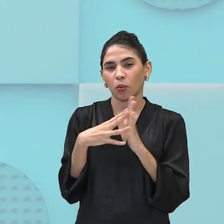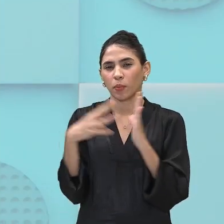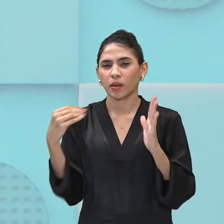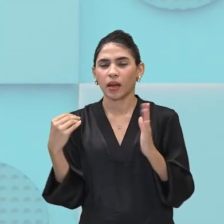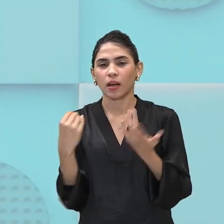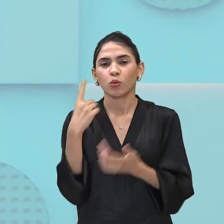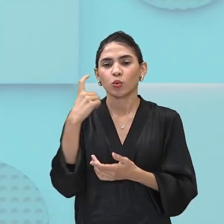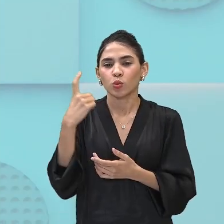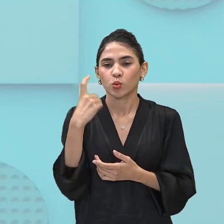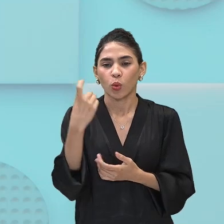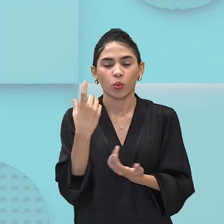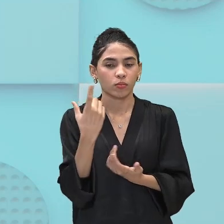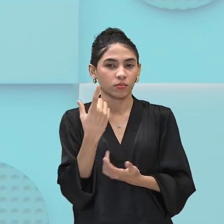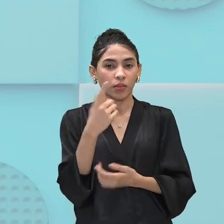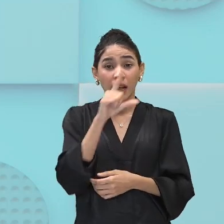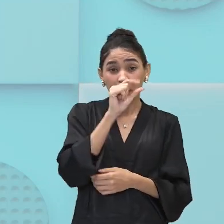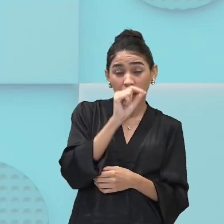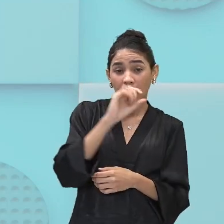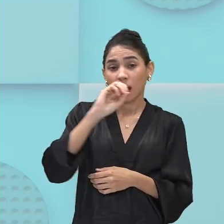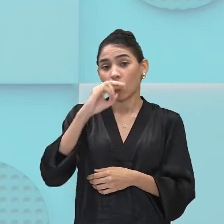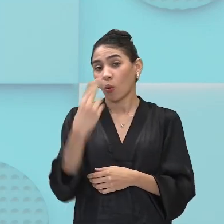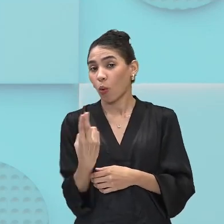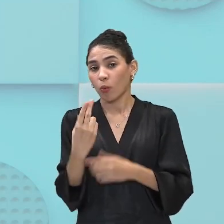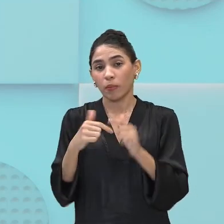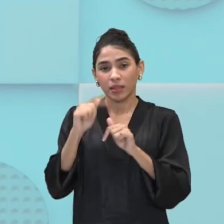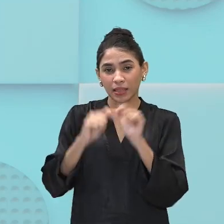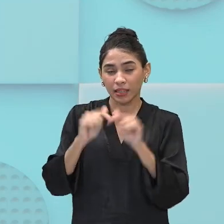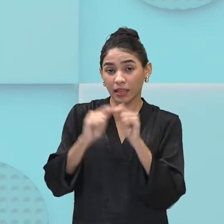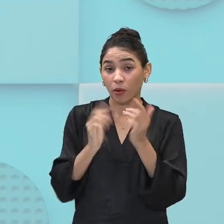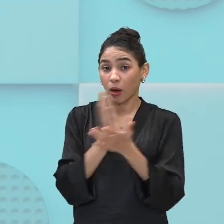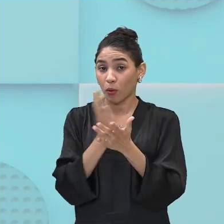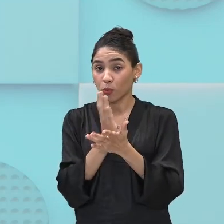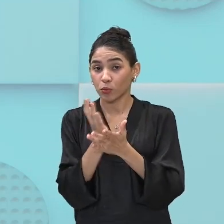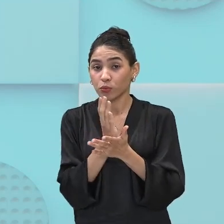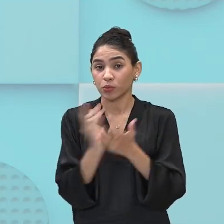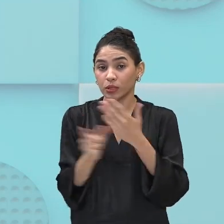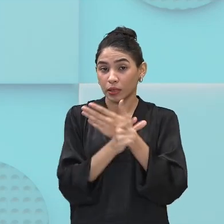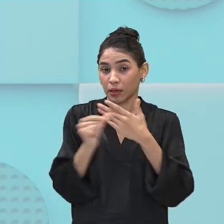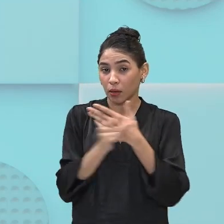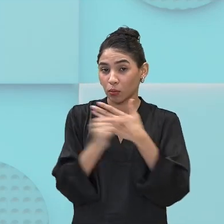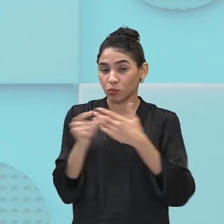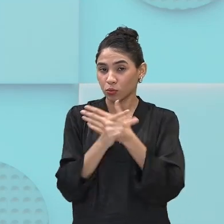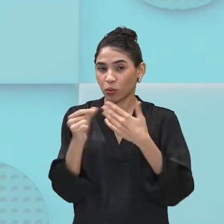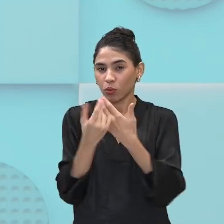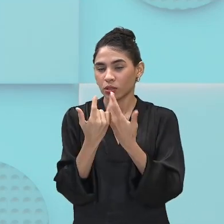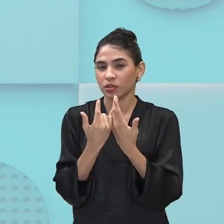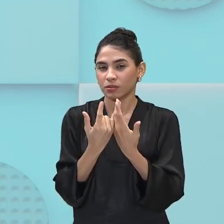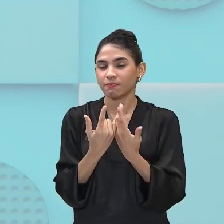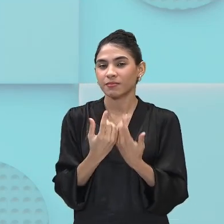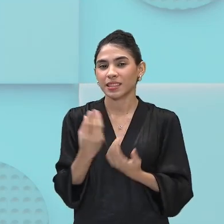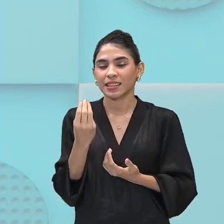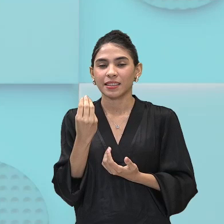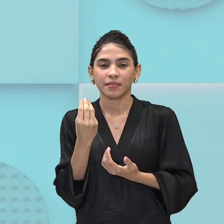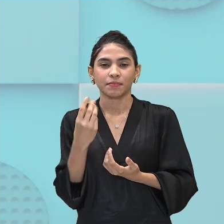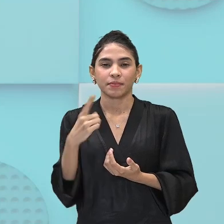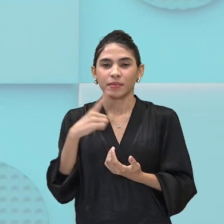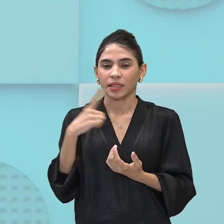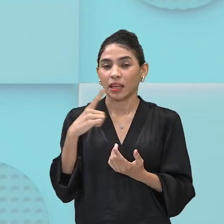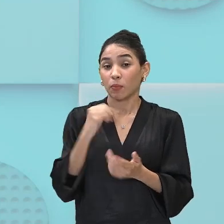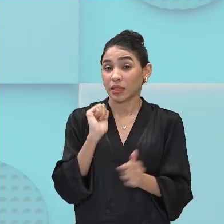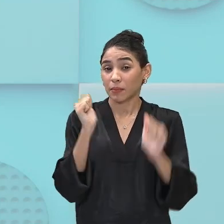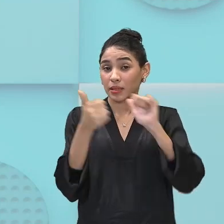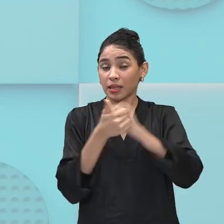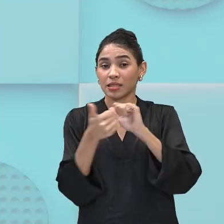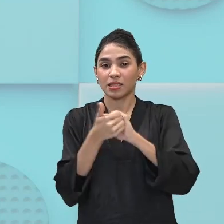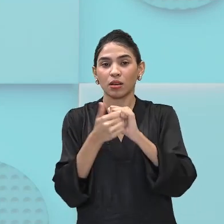som de um objeto, só que alguns poetas elevam isso a um nível muito mais